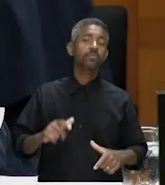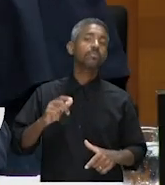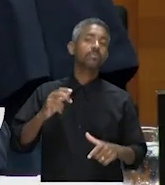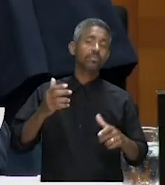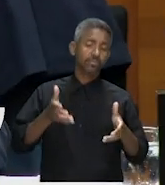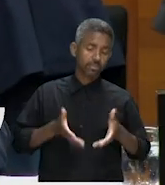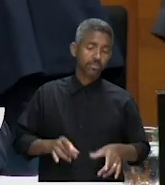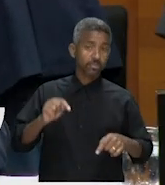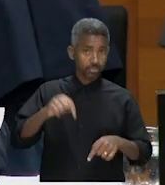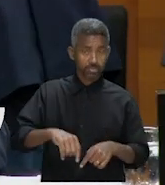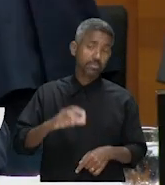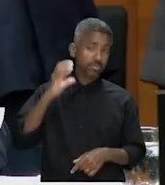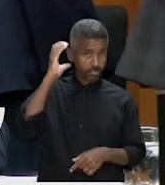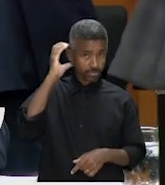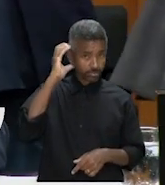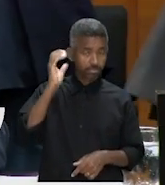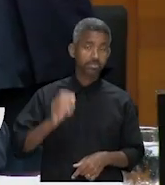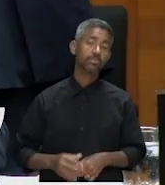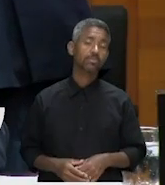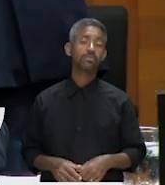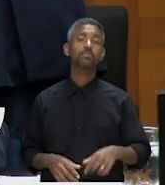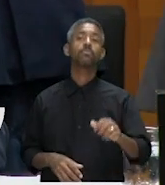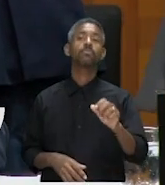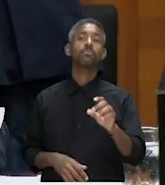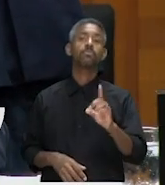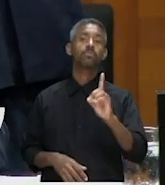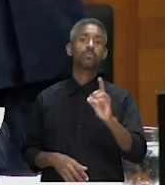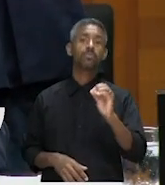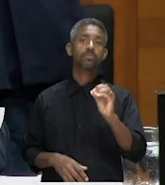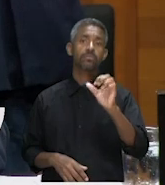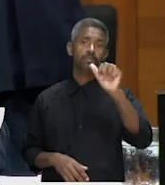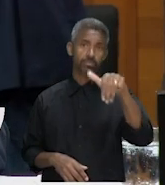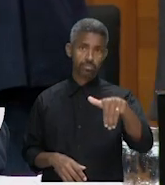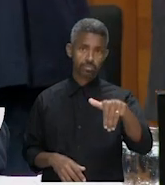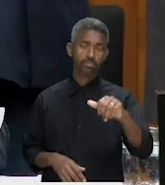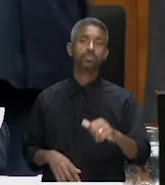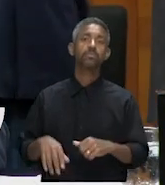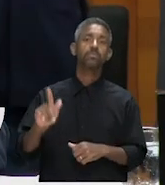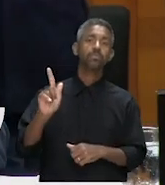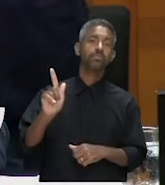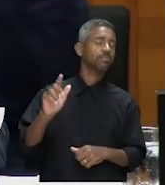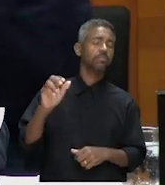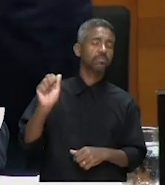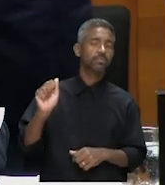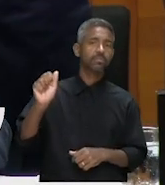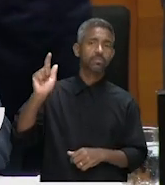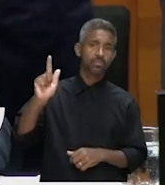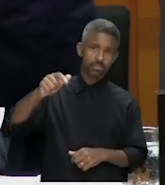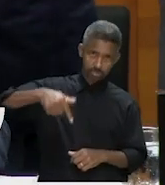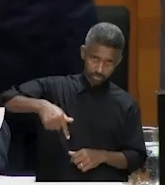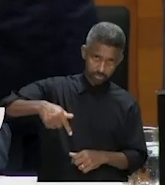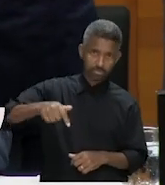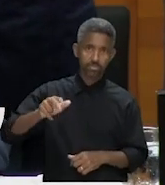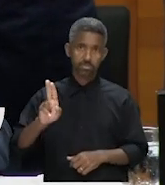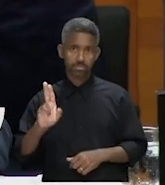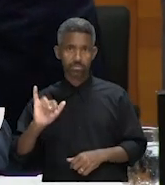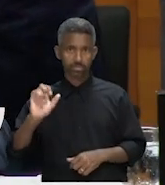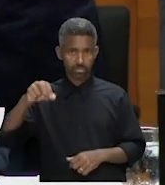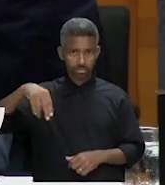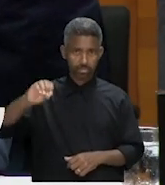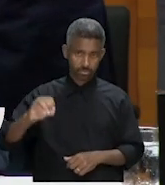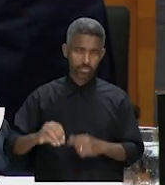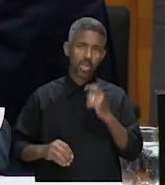Correia, popularmente conhecido como Dom Aquino. Dom Aquino Correia foi justamente